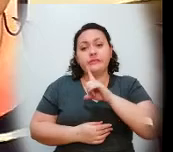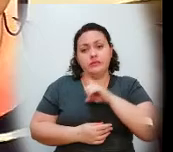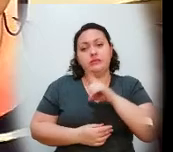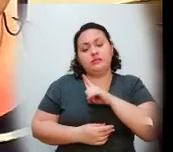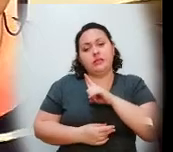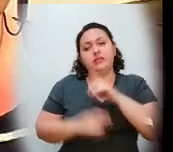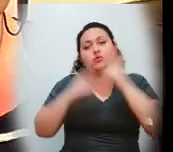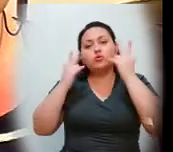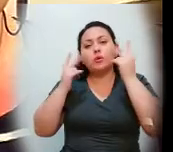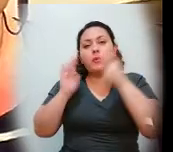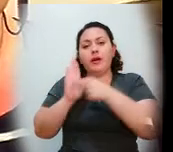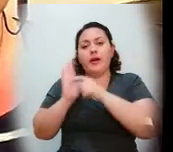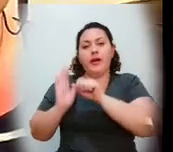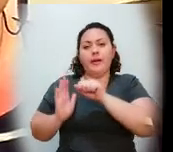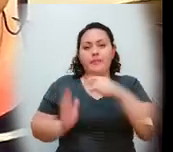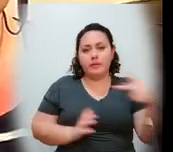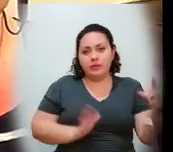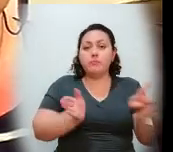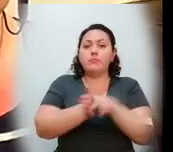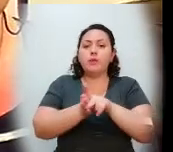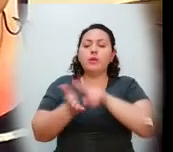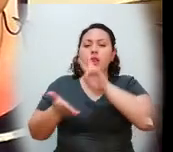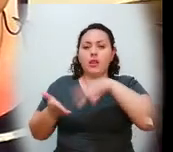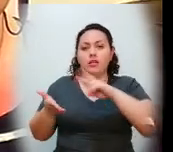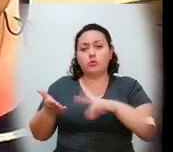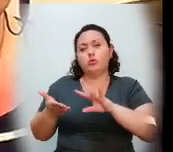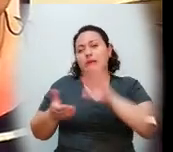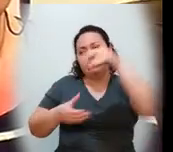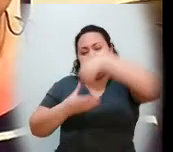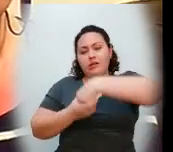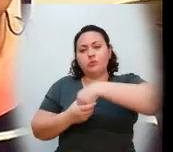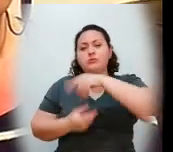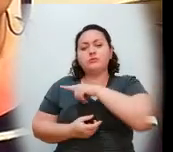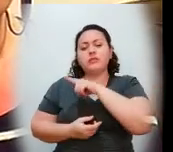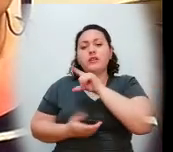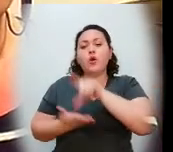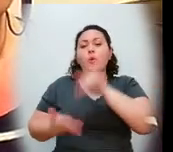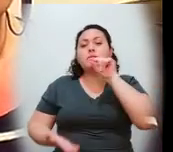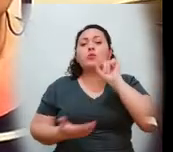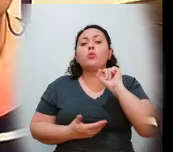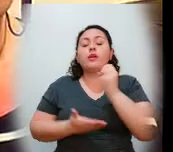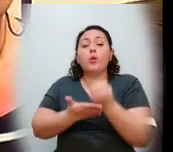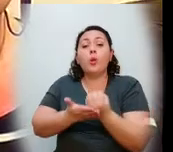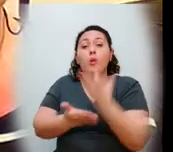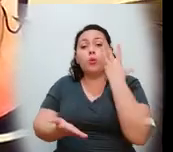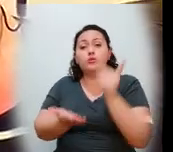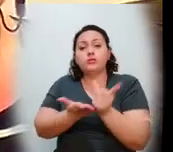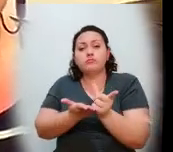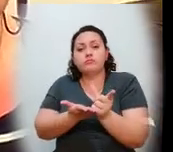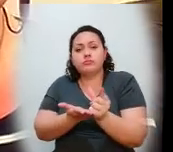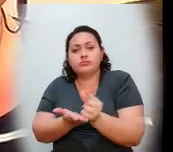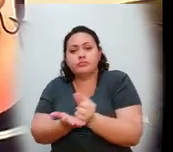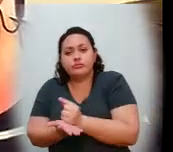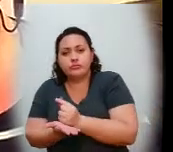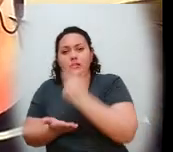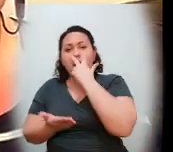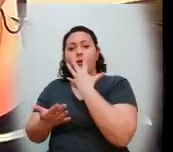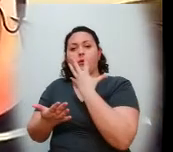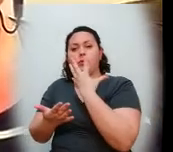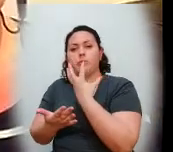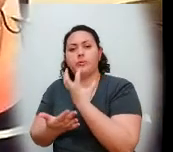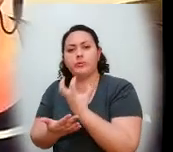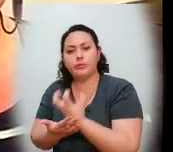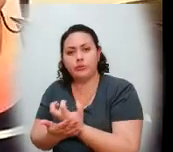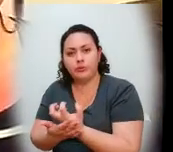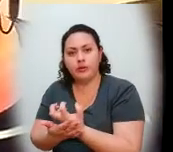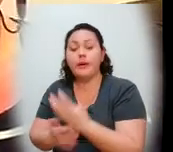de leitura, ou no tablet, ele tem uma opção de diminuir a luminosidade do aparelho,